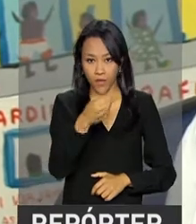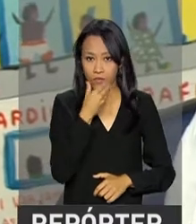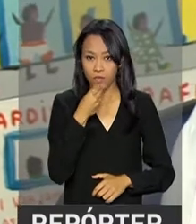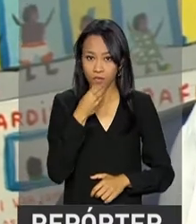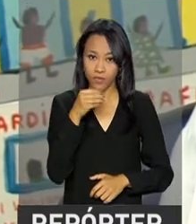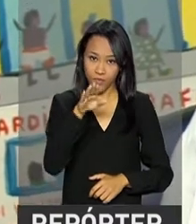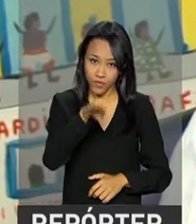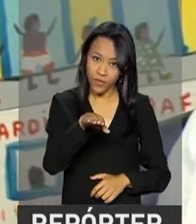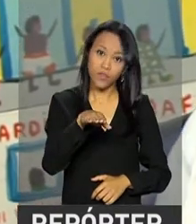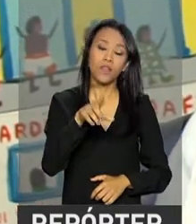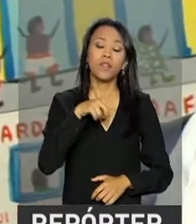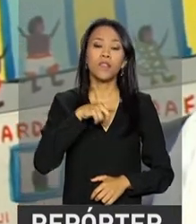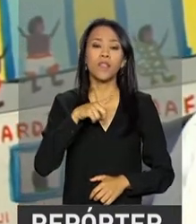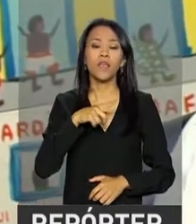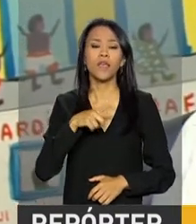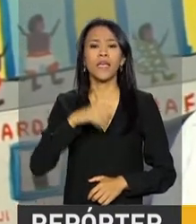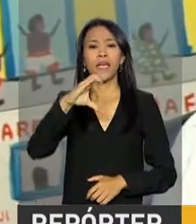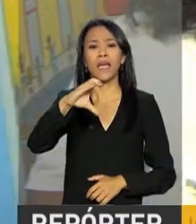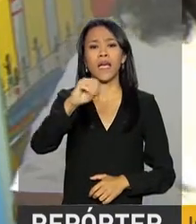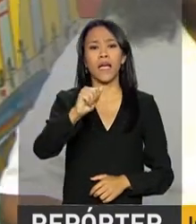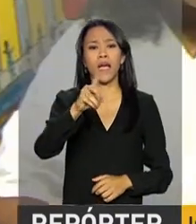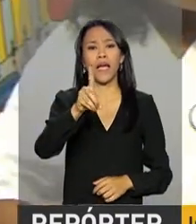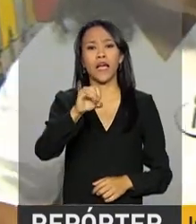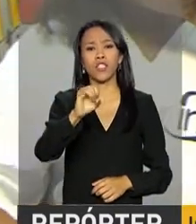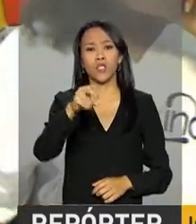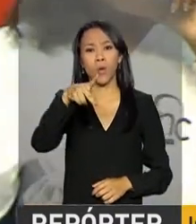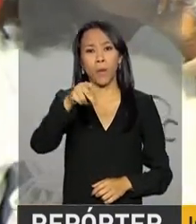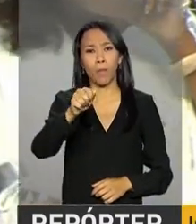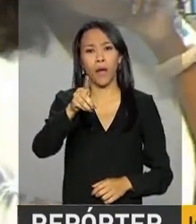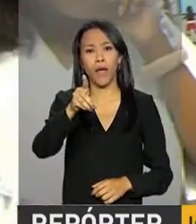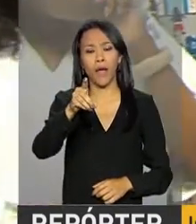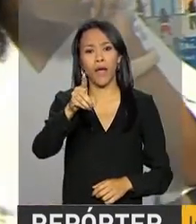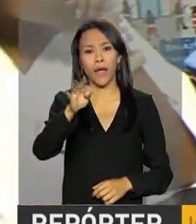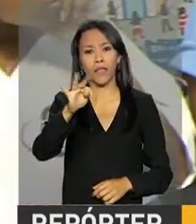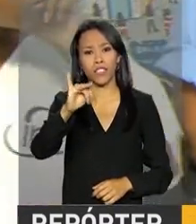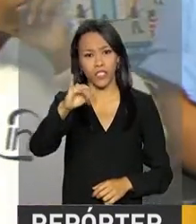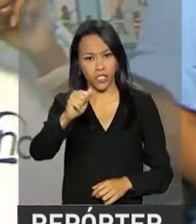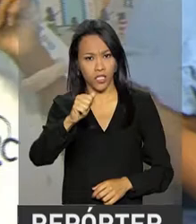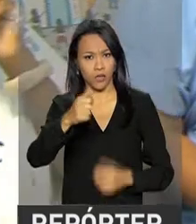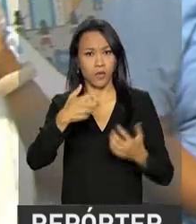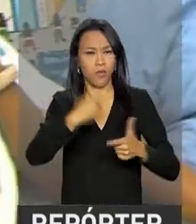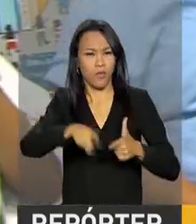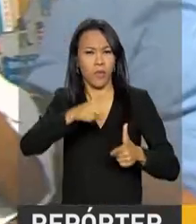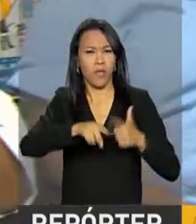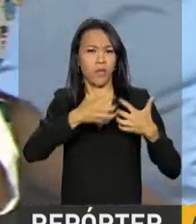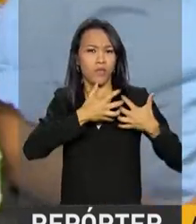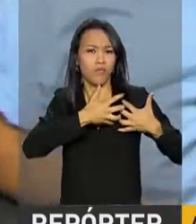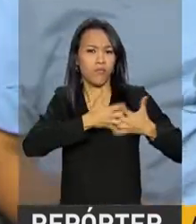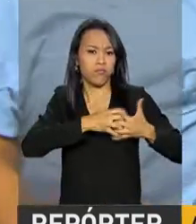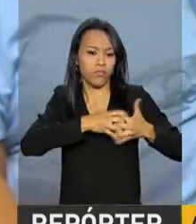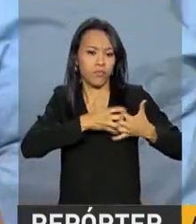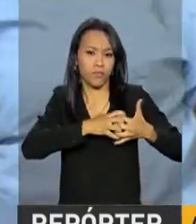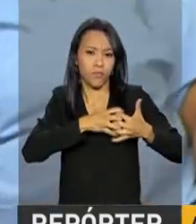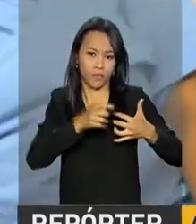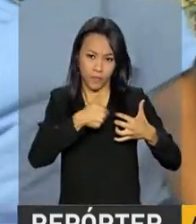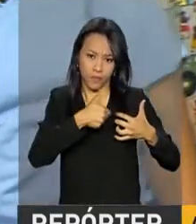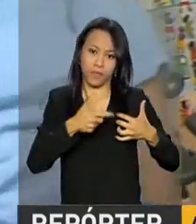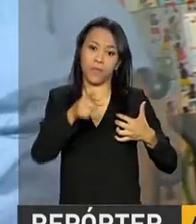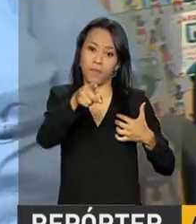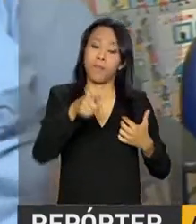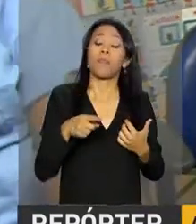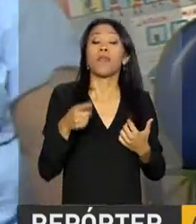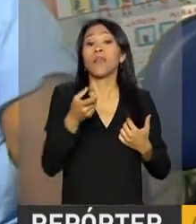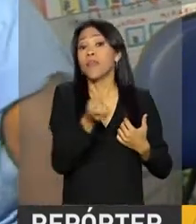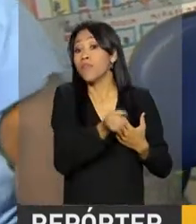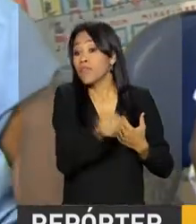tem uma cardiopatia congênita um defeito no coração detectado antes mesmo dele nascer atividades que são comuns para